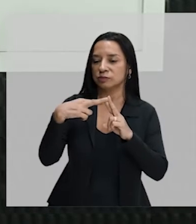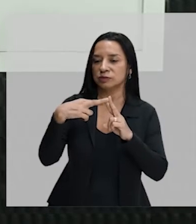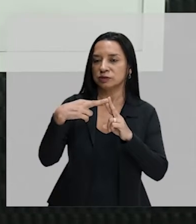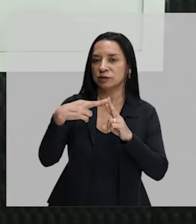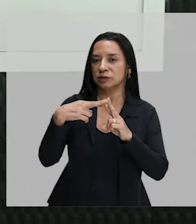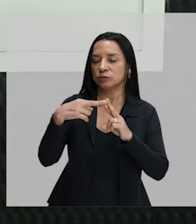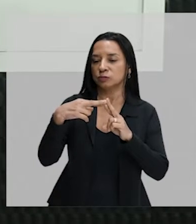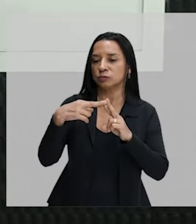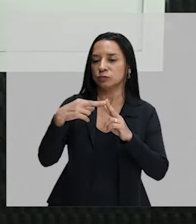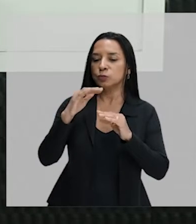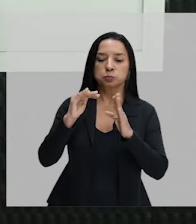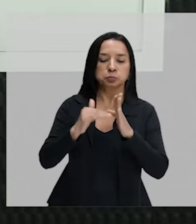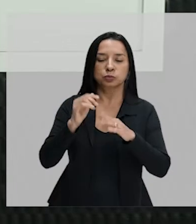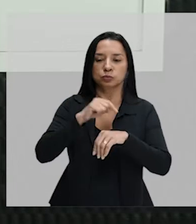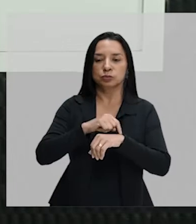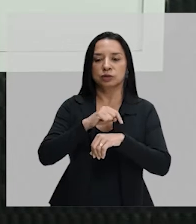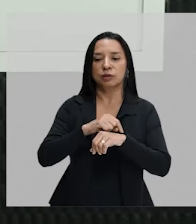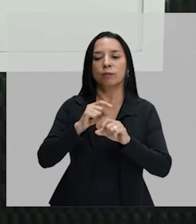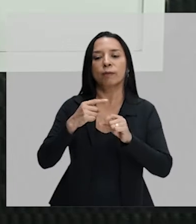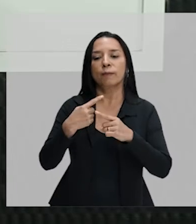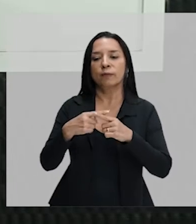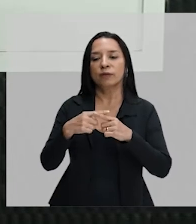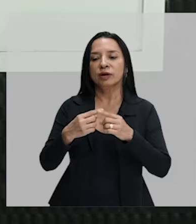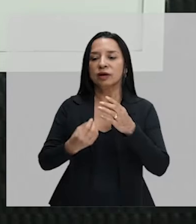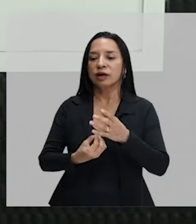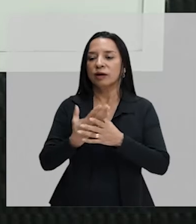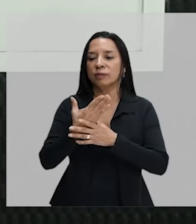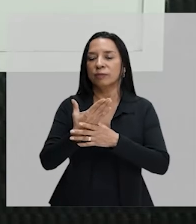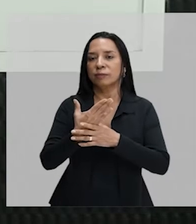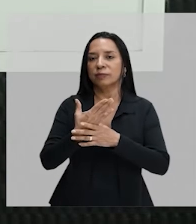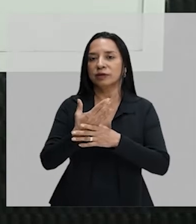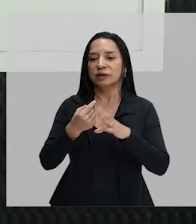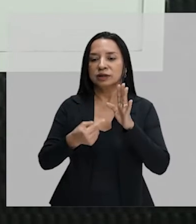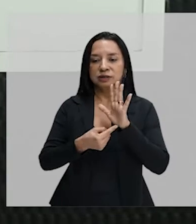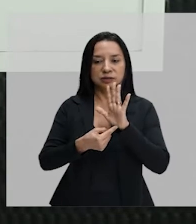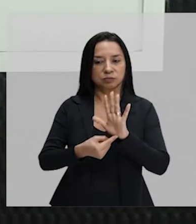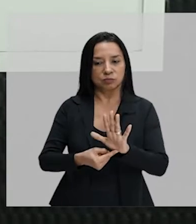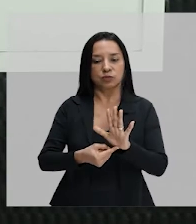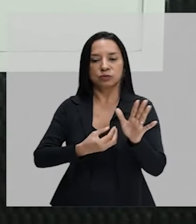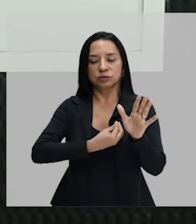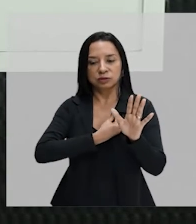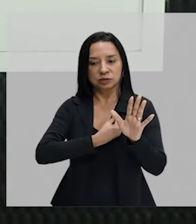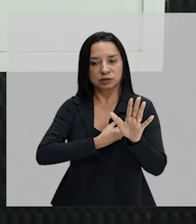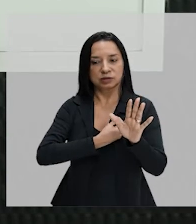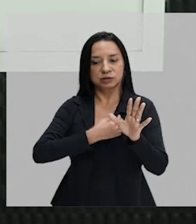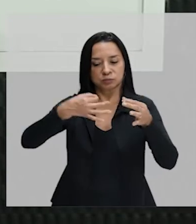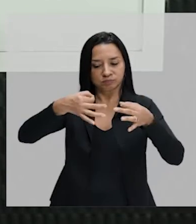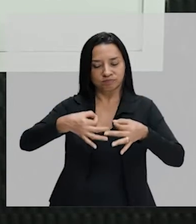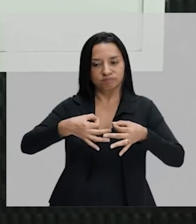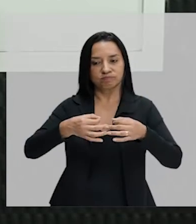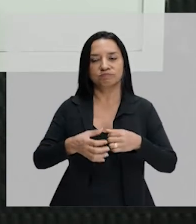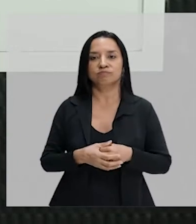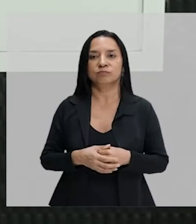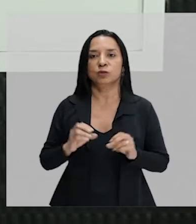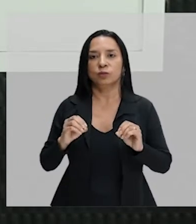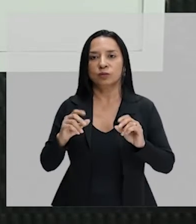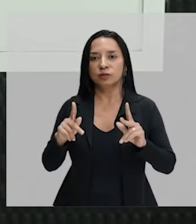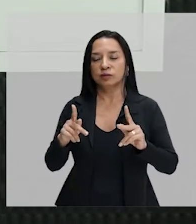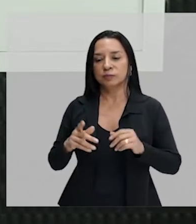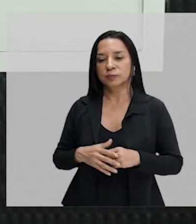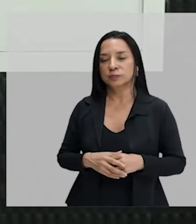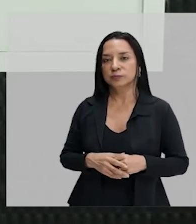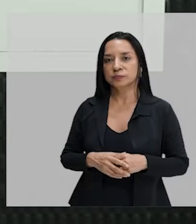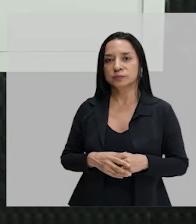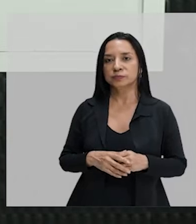tempo inteiro, porque aparecem de forma mais latente e trazem para a gente esta realidade de uma maneira mais adequada, ok?